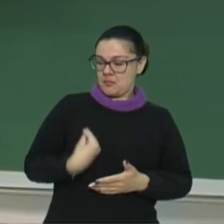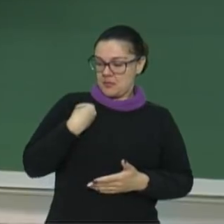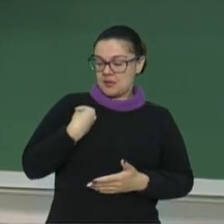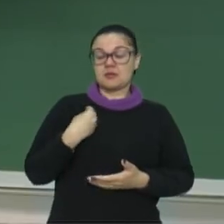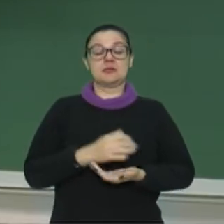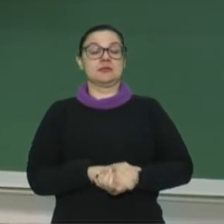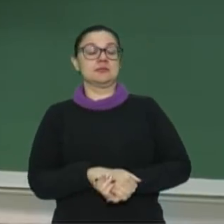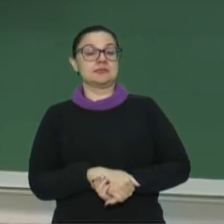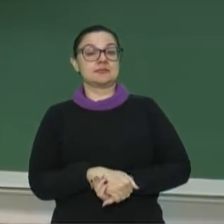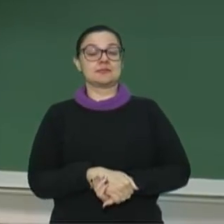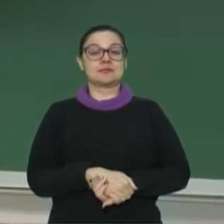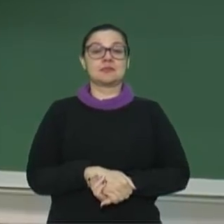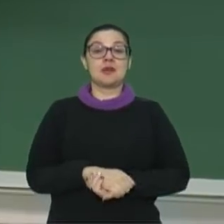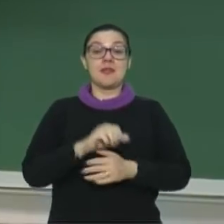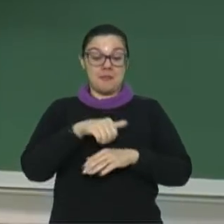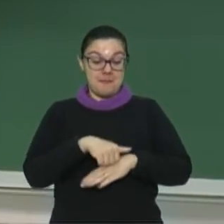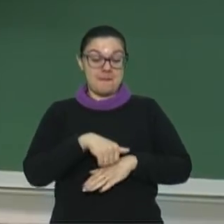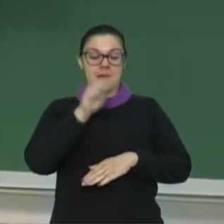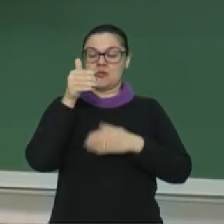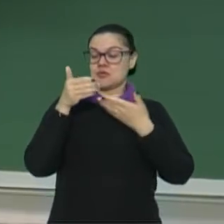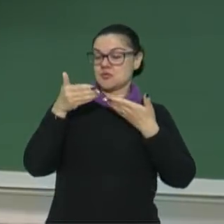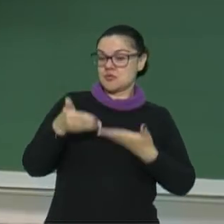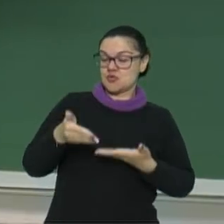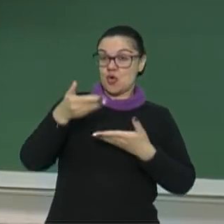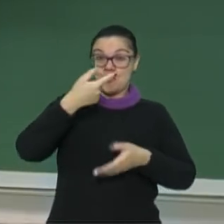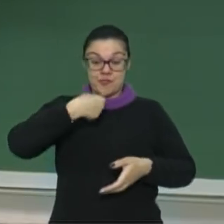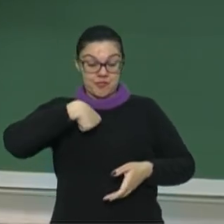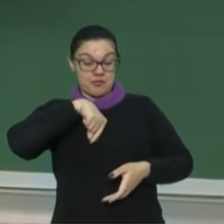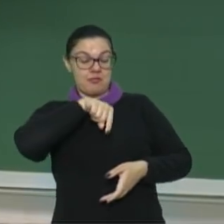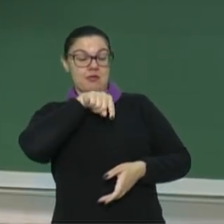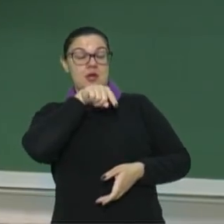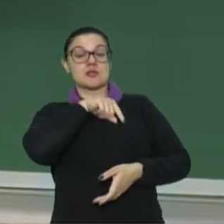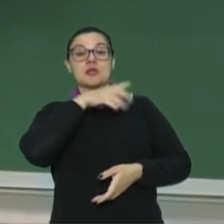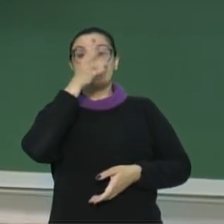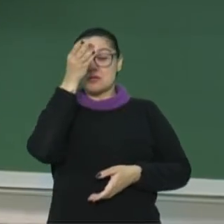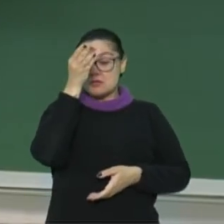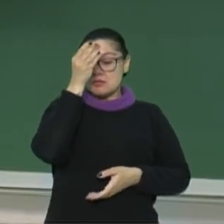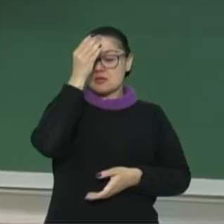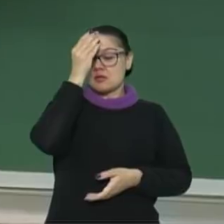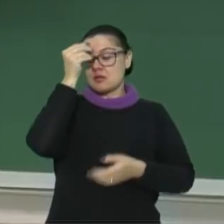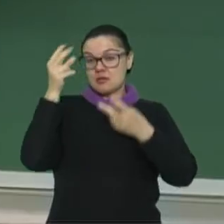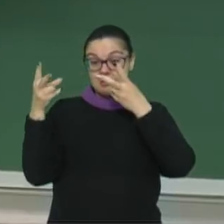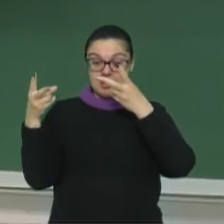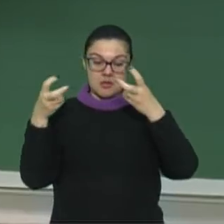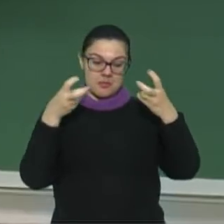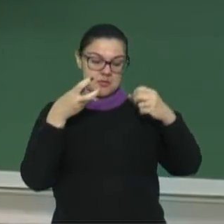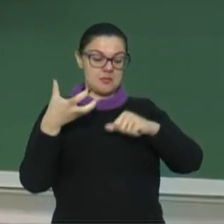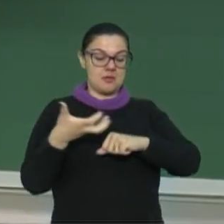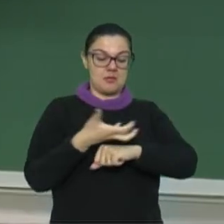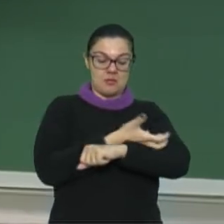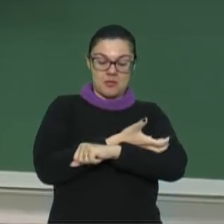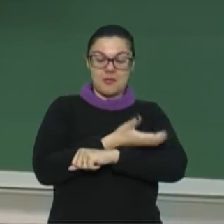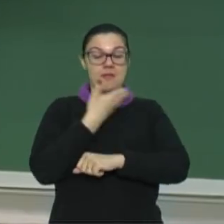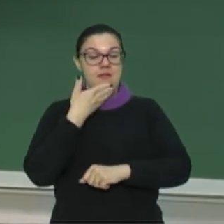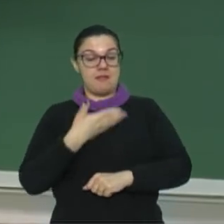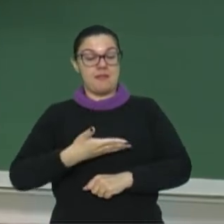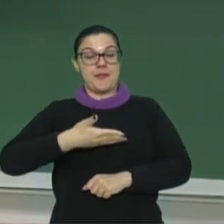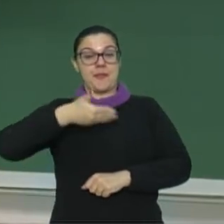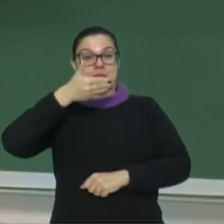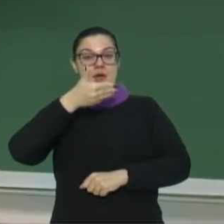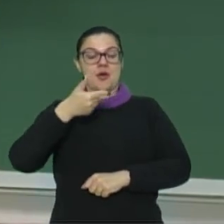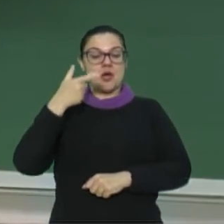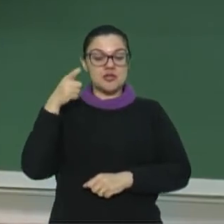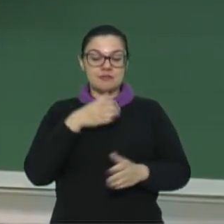nosso autoconhecimento. E quanto mais cedo nós nos conhecemos, nós observamos as nossas emoções, melhor nós